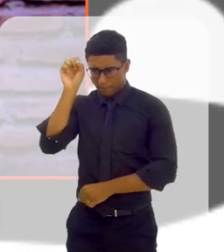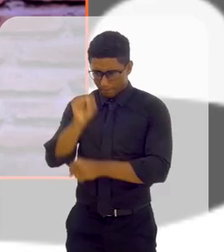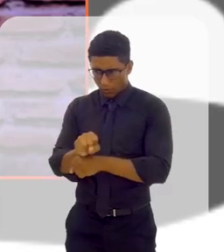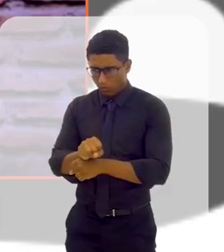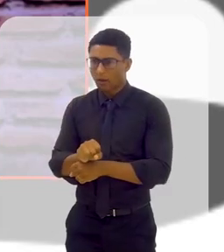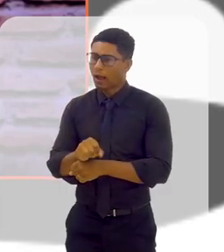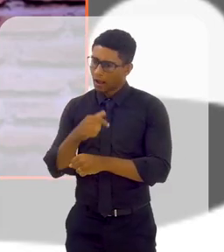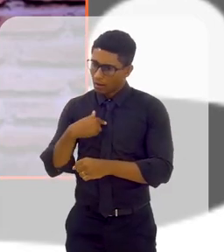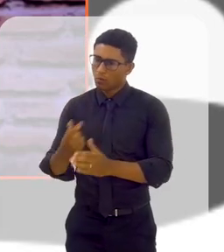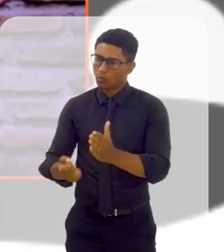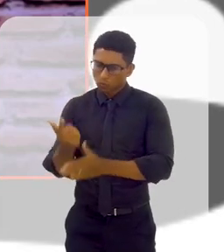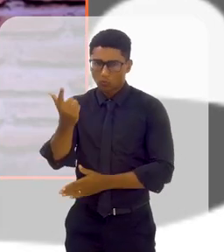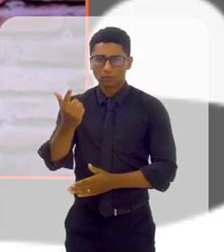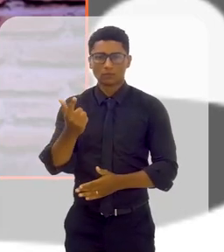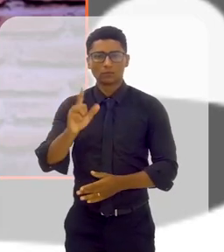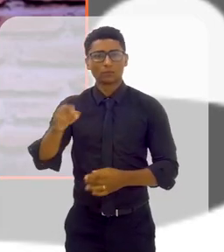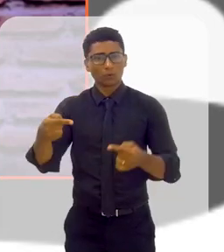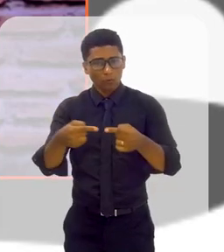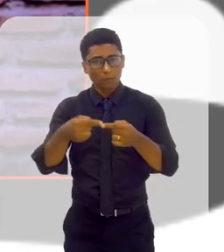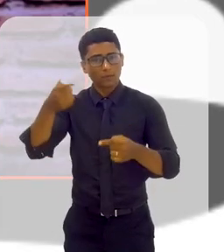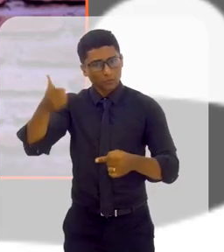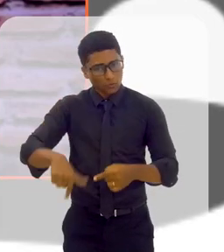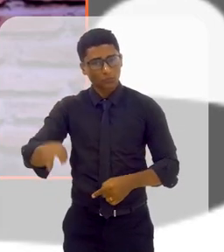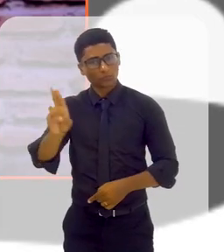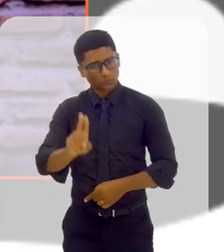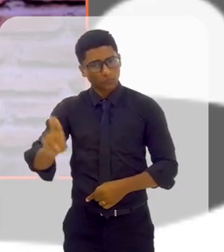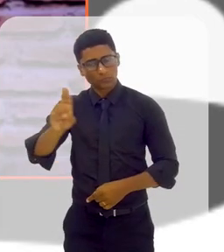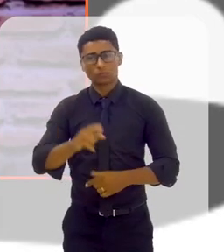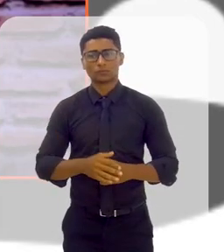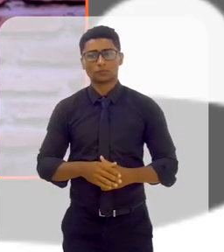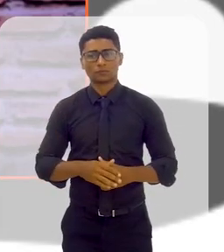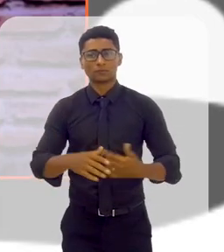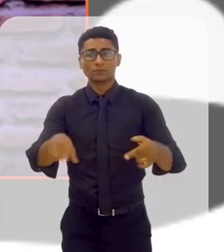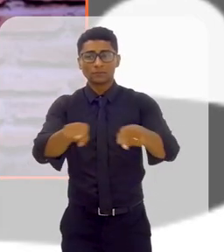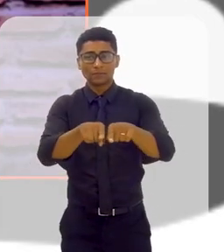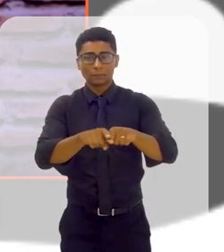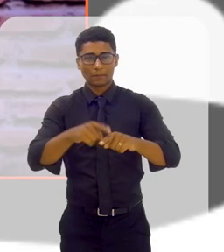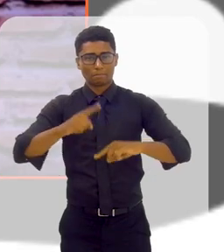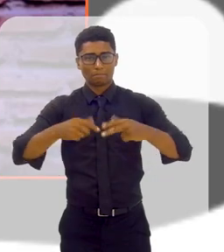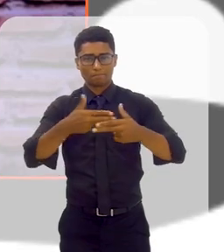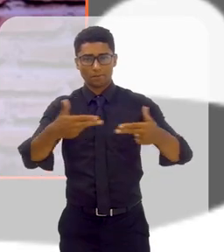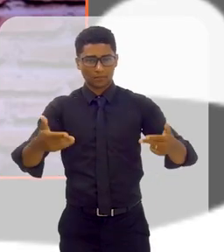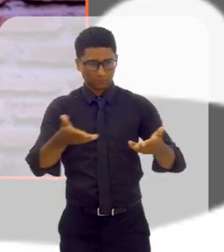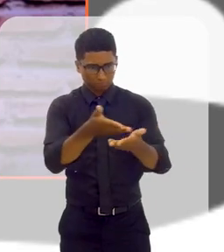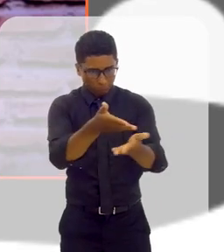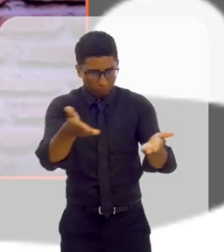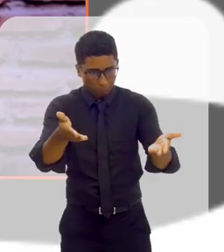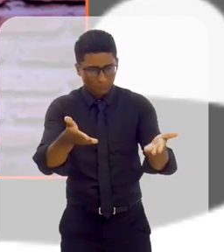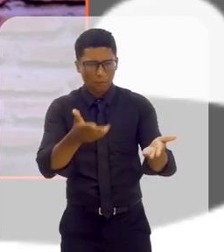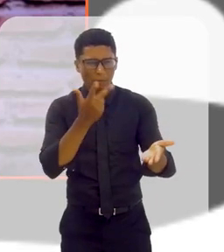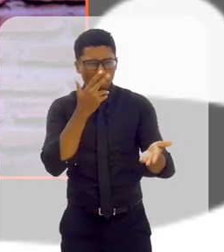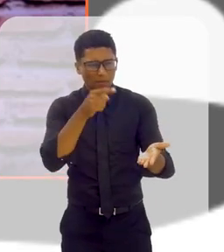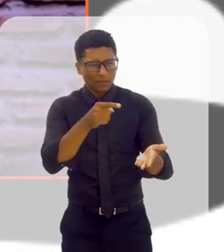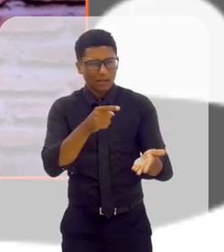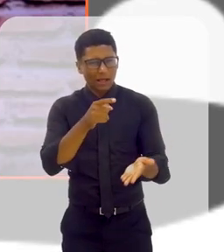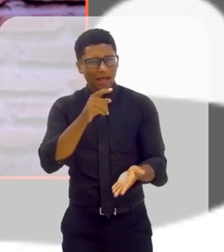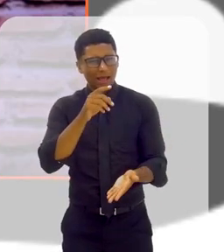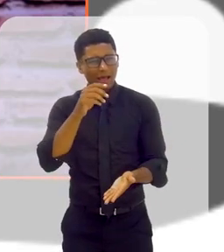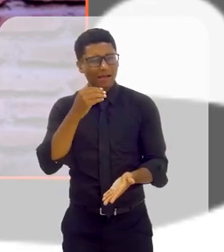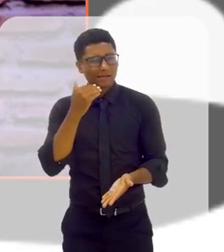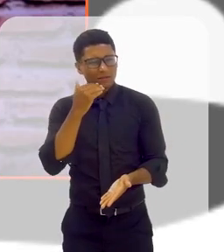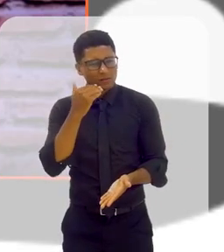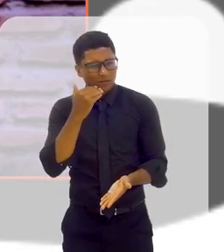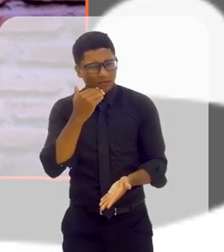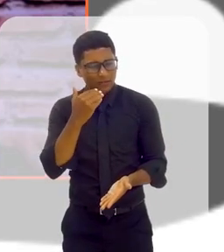usa mais isso é reuso remanufatura que nós fazemos os equipamentos eu pego equipamento que tem um pequeno defeito